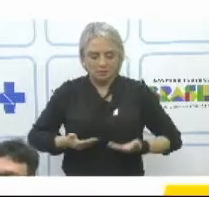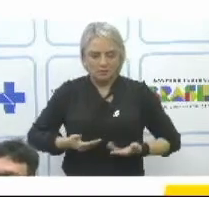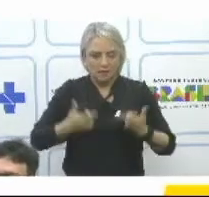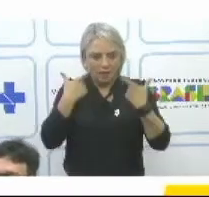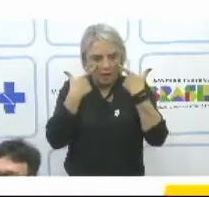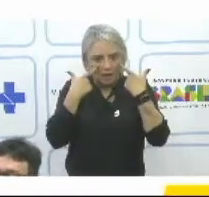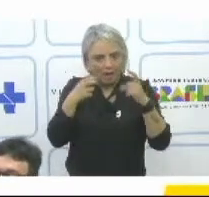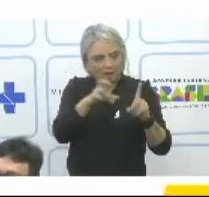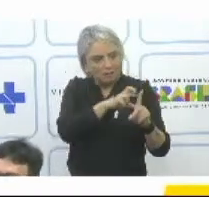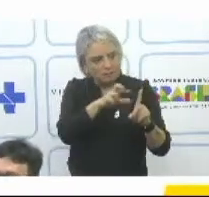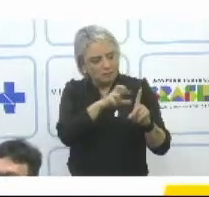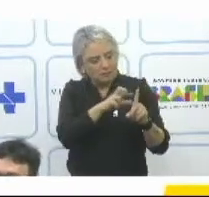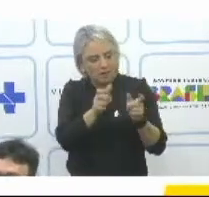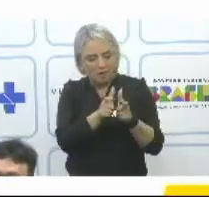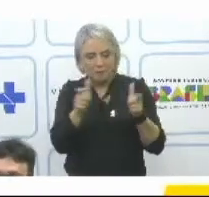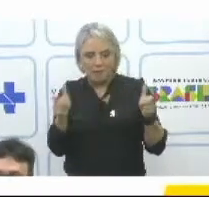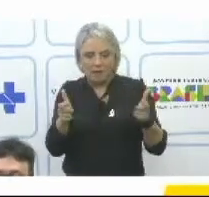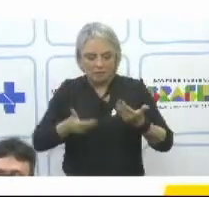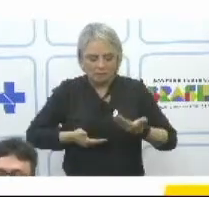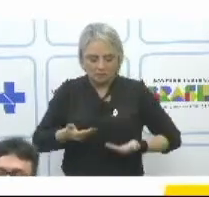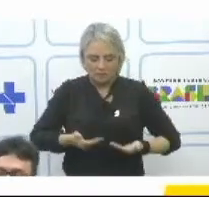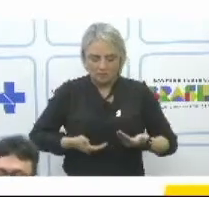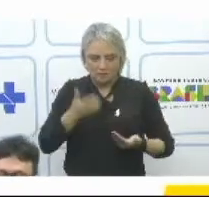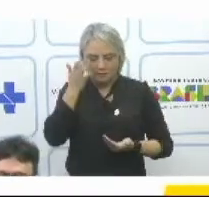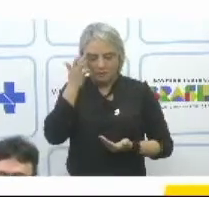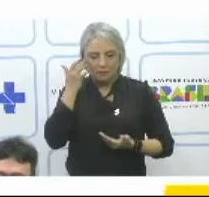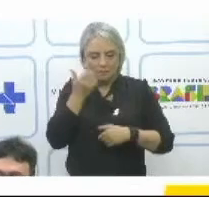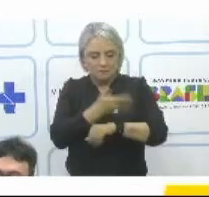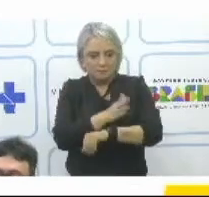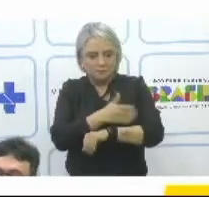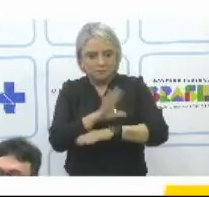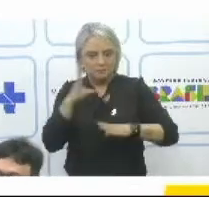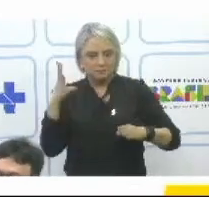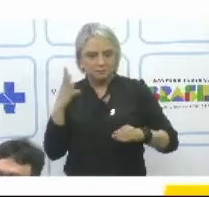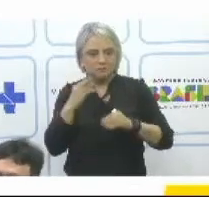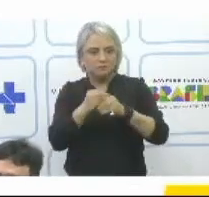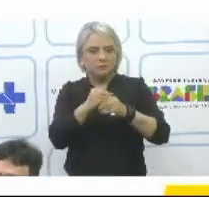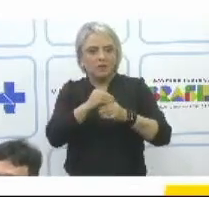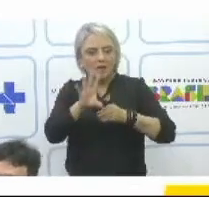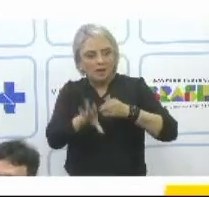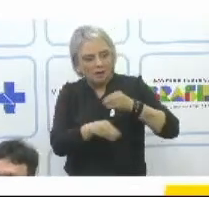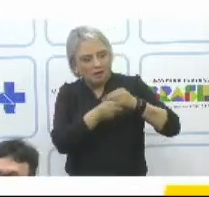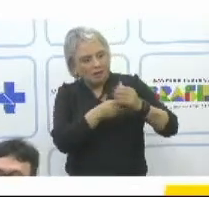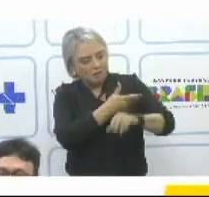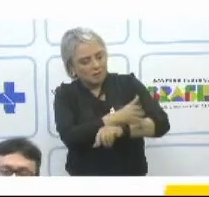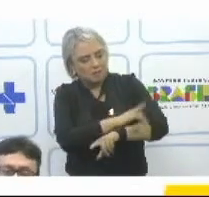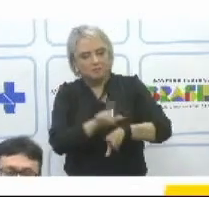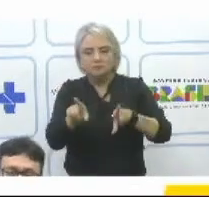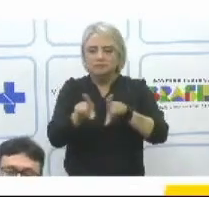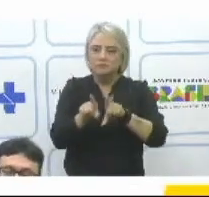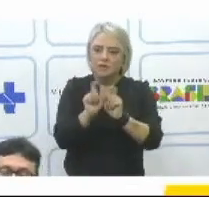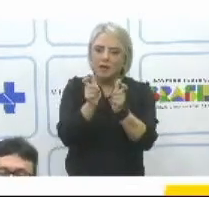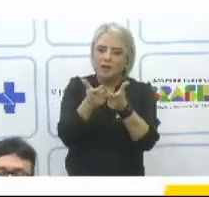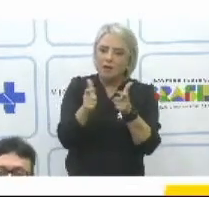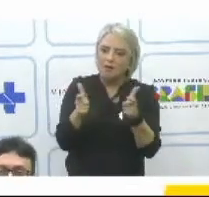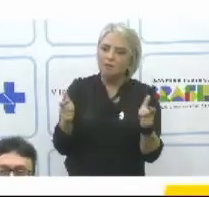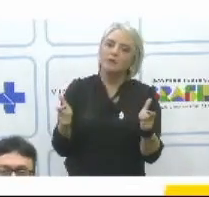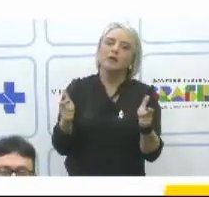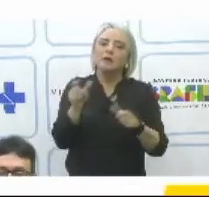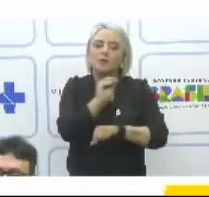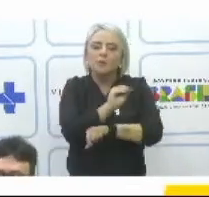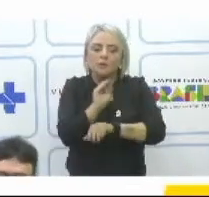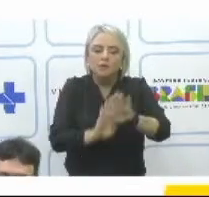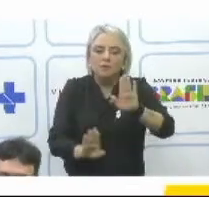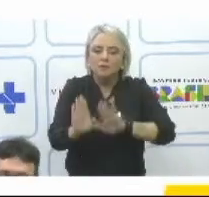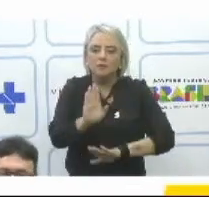atenção primária, onde está a maior parte dos serviços, né, de práticas integrativas, mas as práticas integrativas também ampliam, né, o